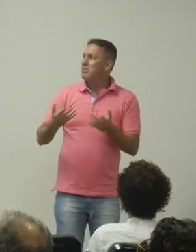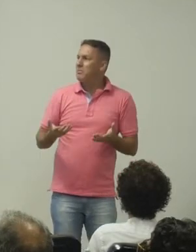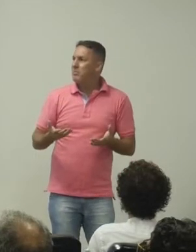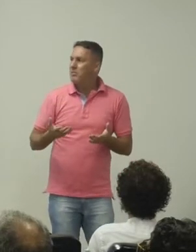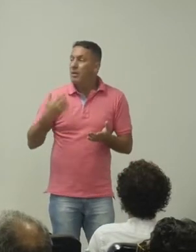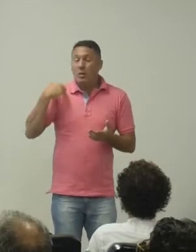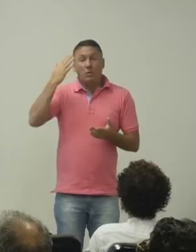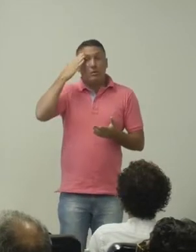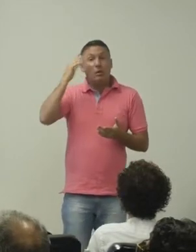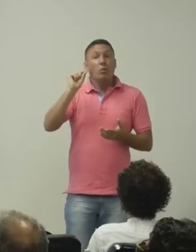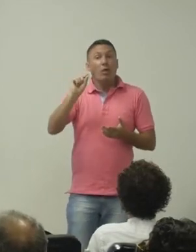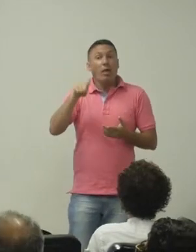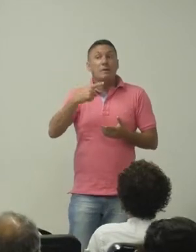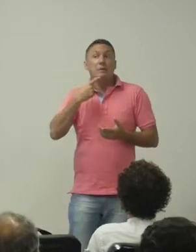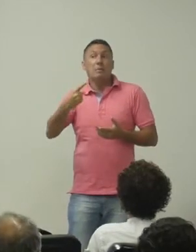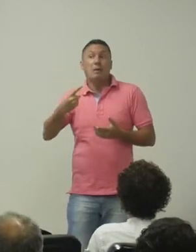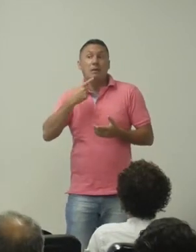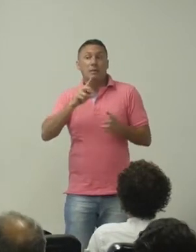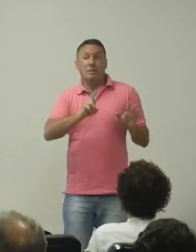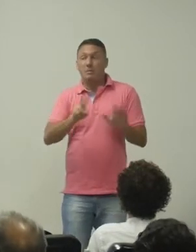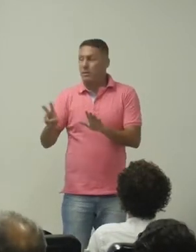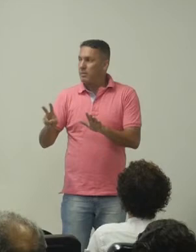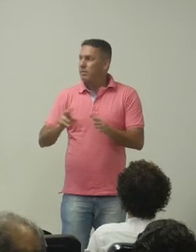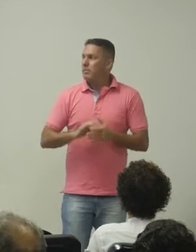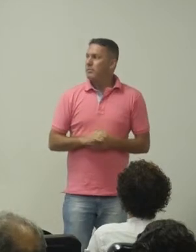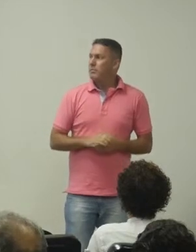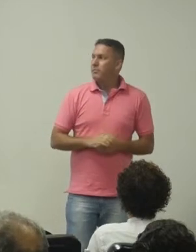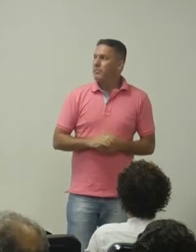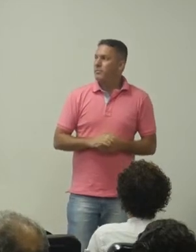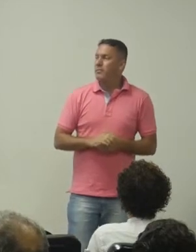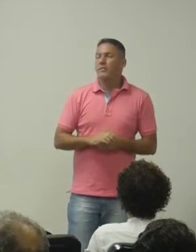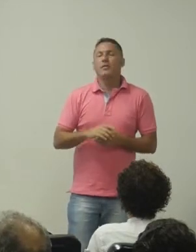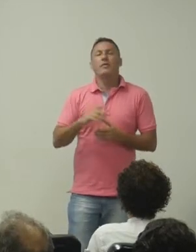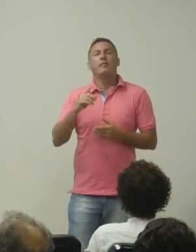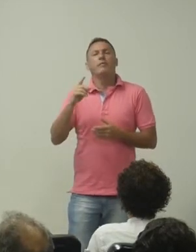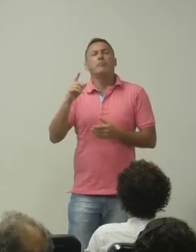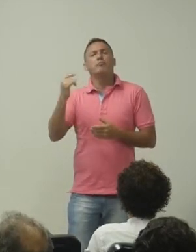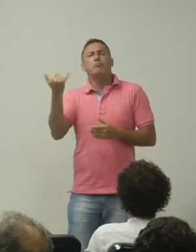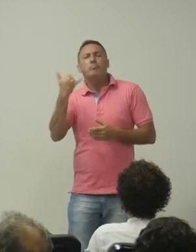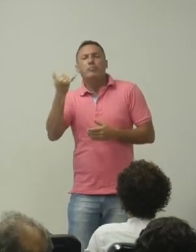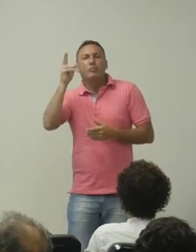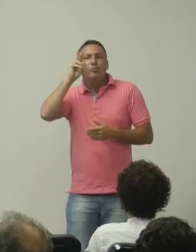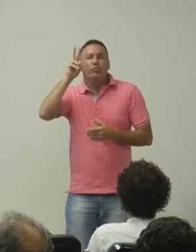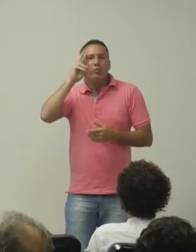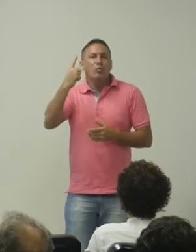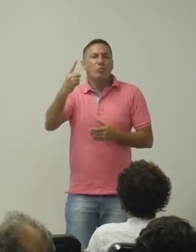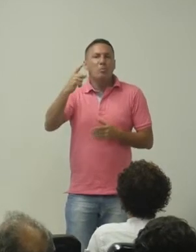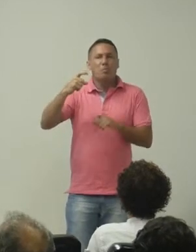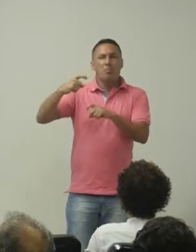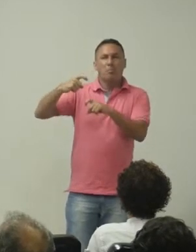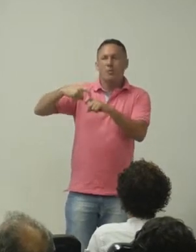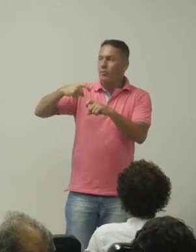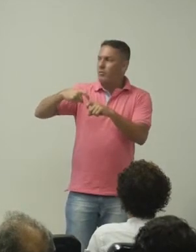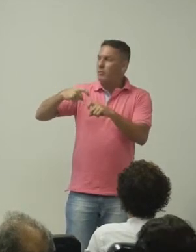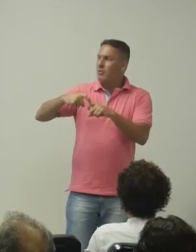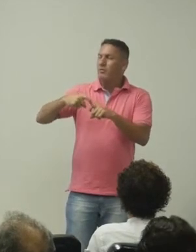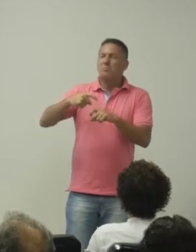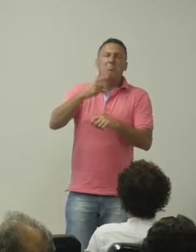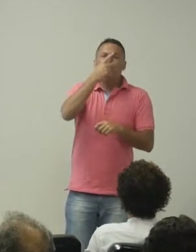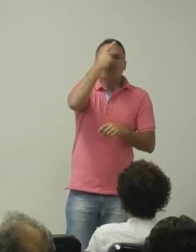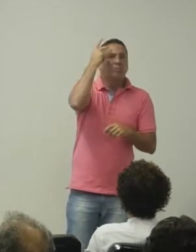falar sobre semanas. E aí contou uma história de uma médica que um senhor lá perguntou